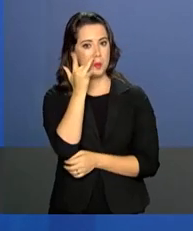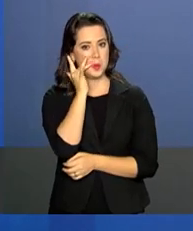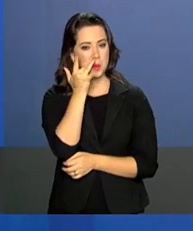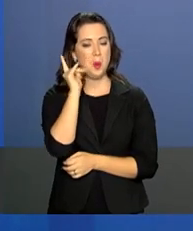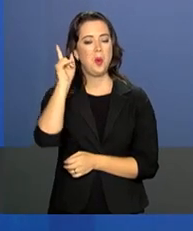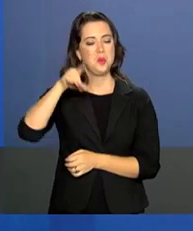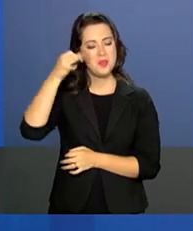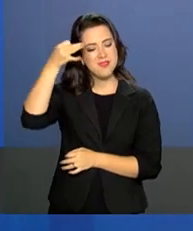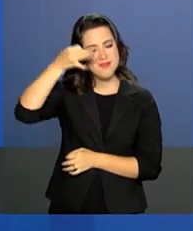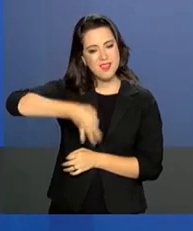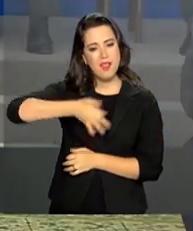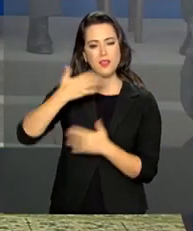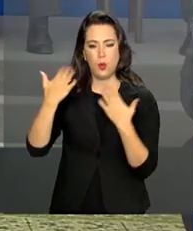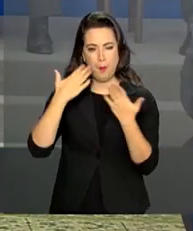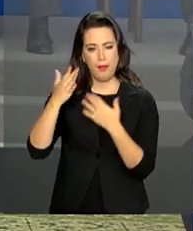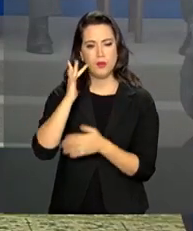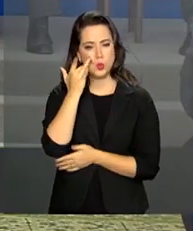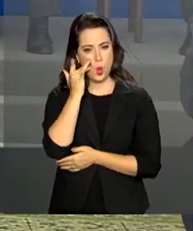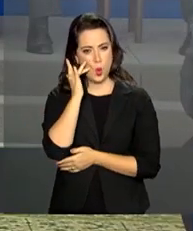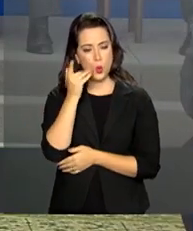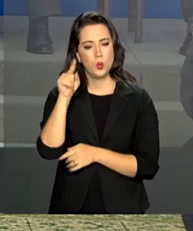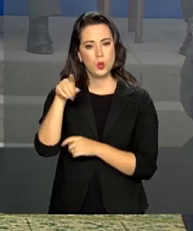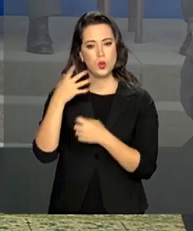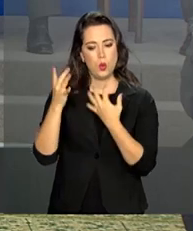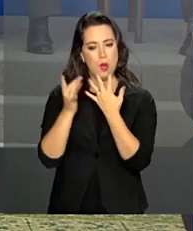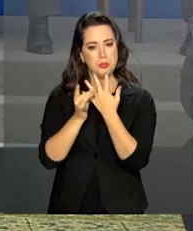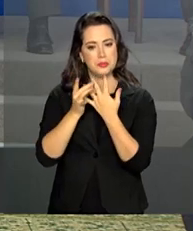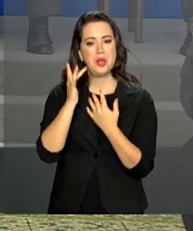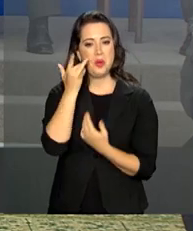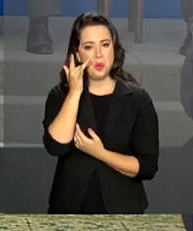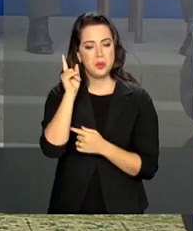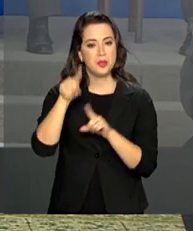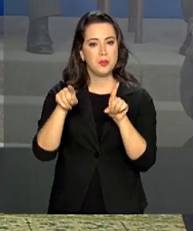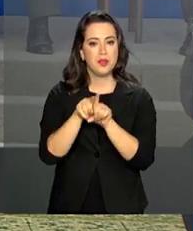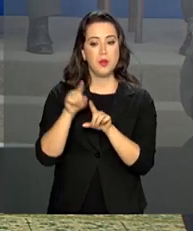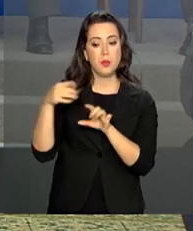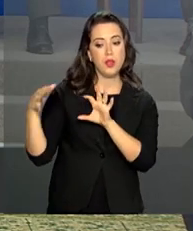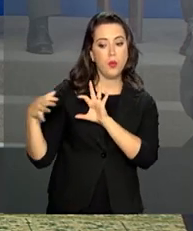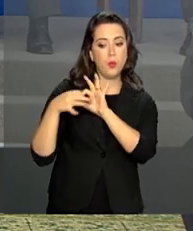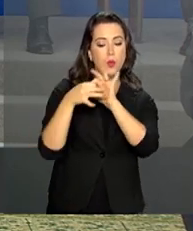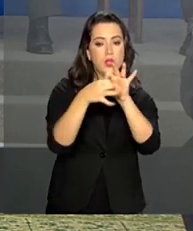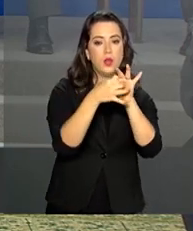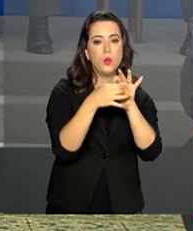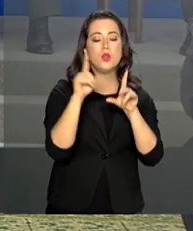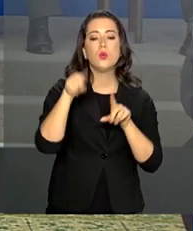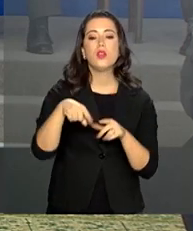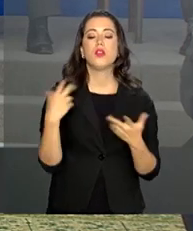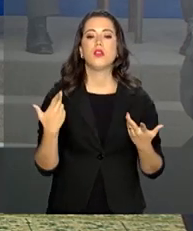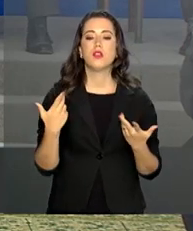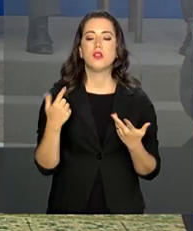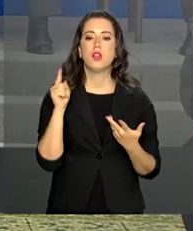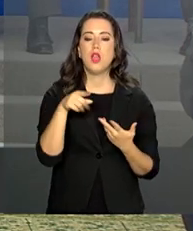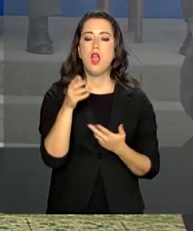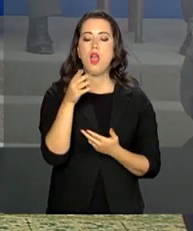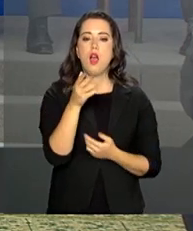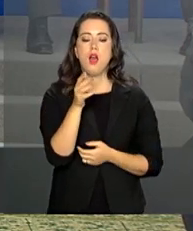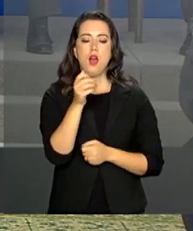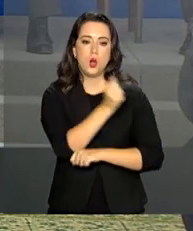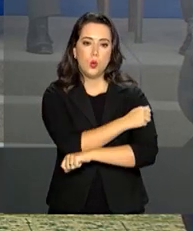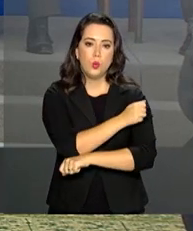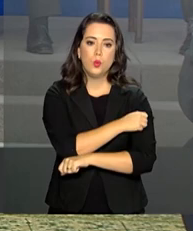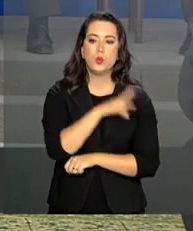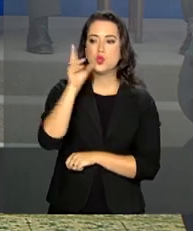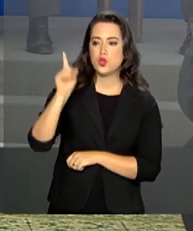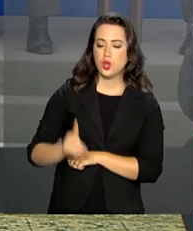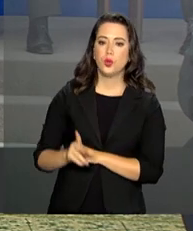menor dúvida quando o juro que a ligação entre professores diretores e alunos e alunas a em